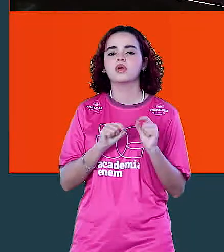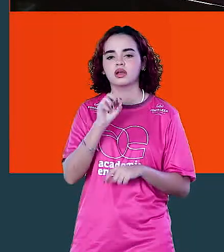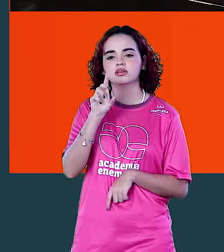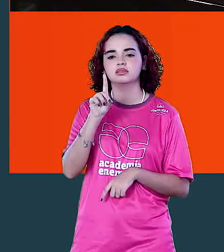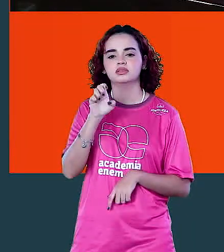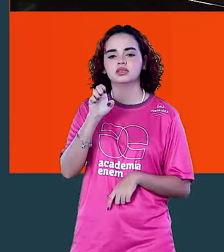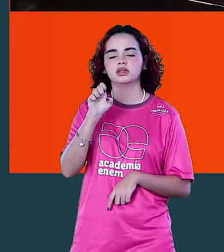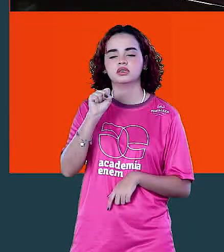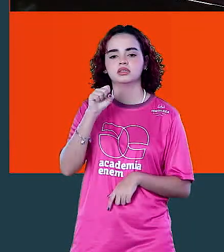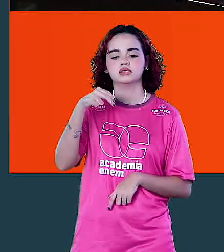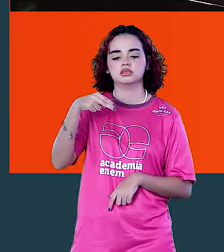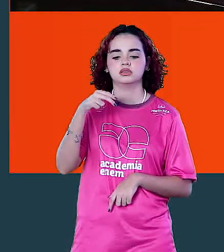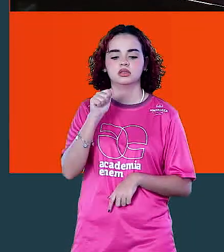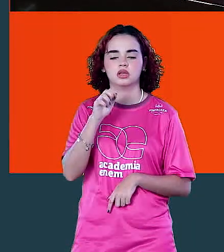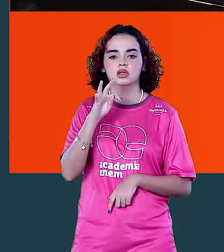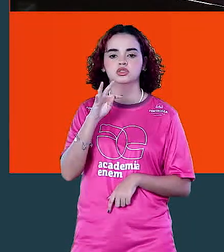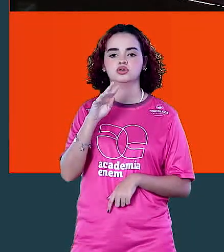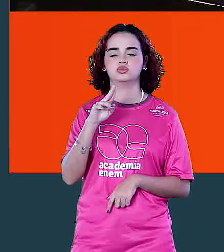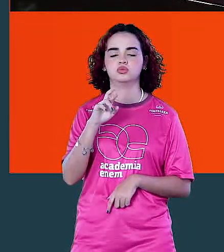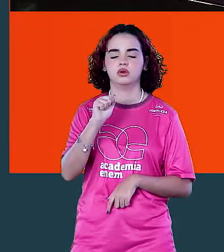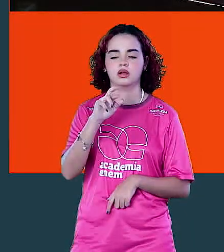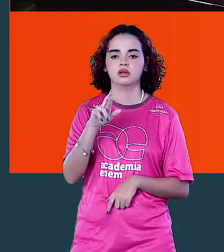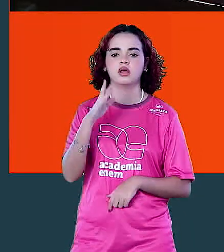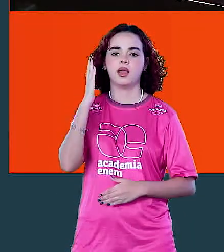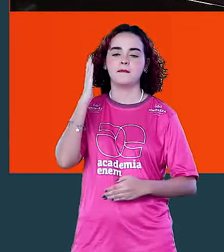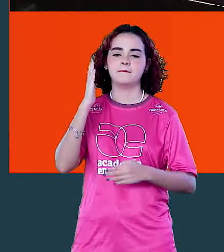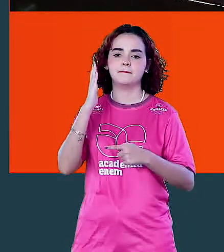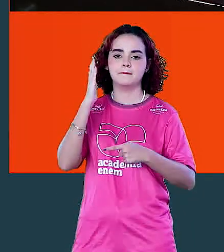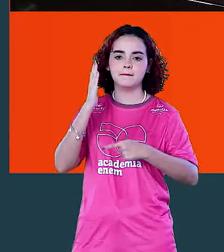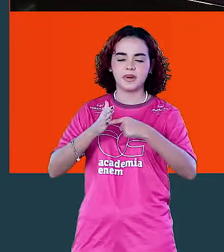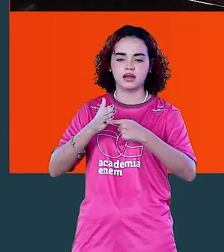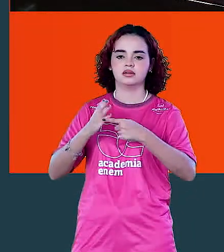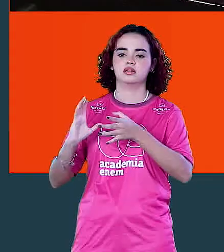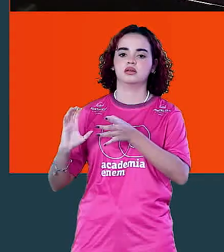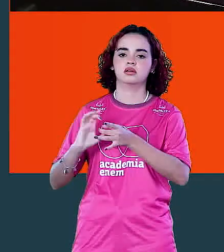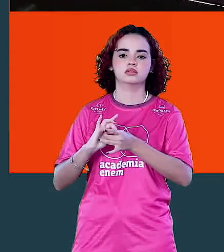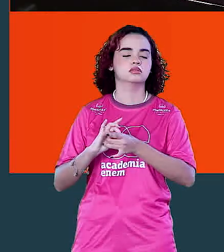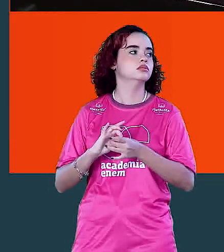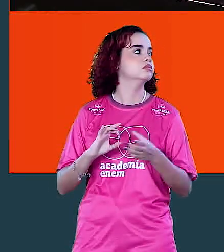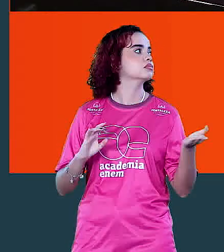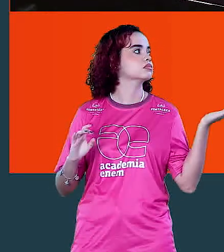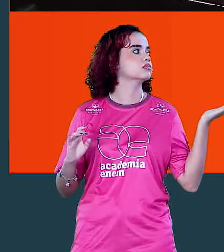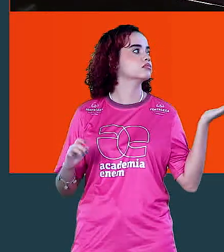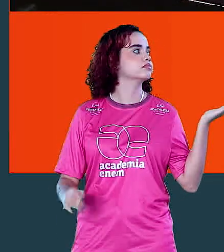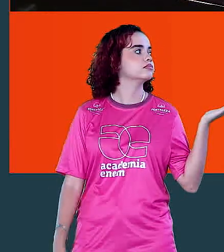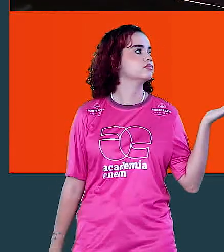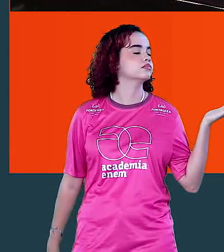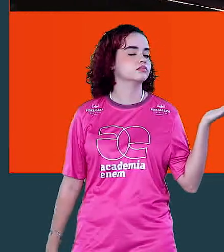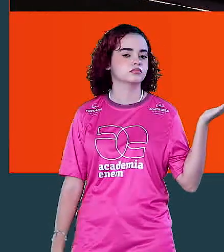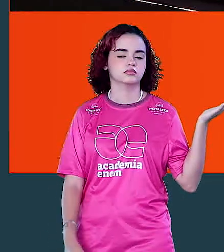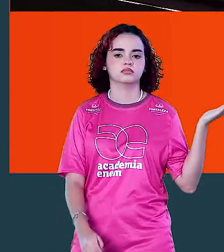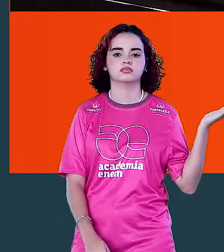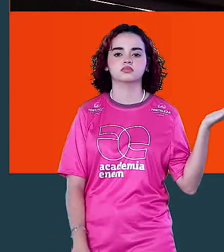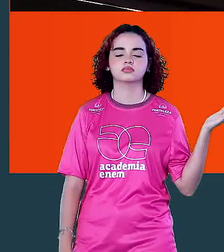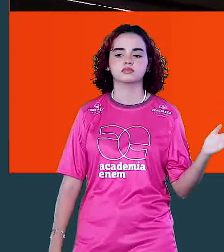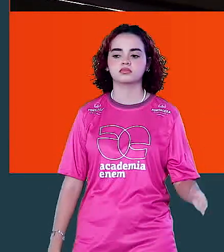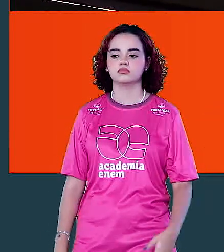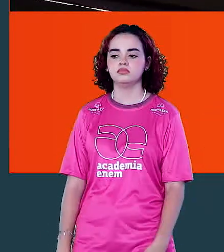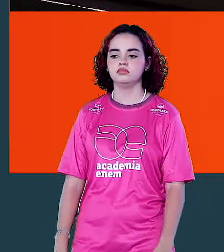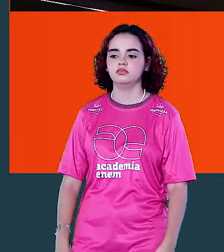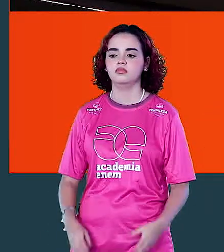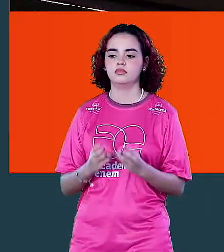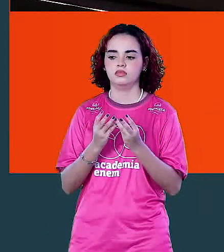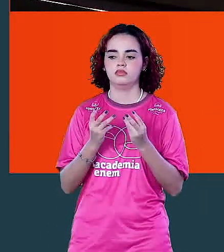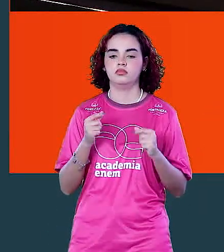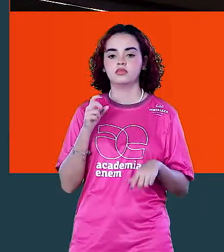proteínas? É quebrar essa interação. Beleza? Ed, olhei para a minha molécula,